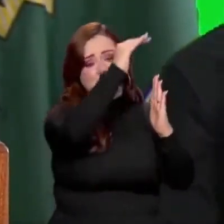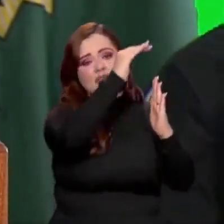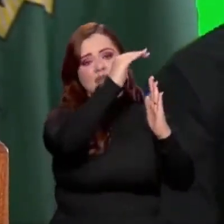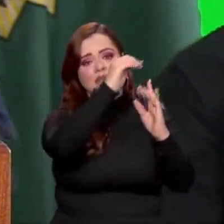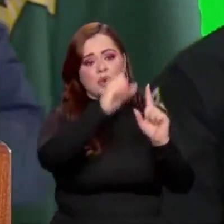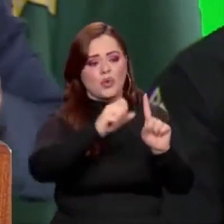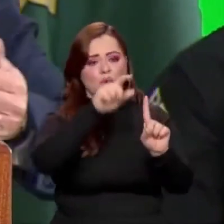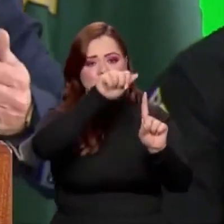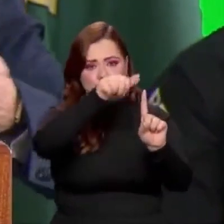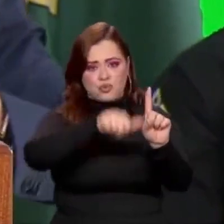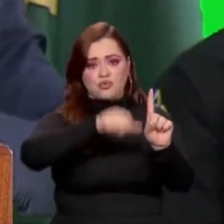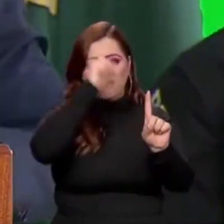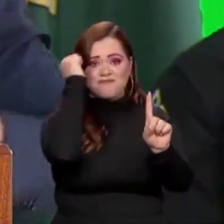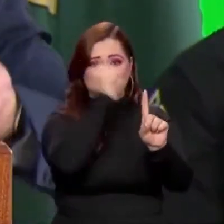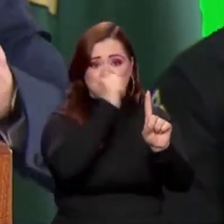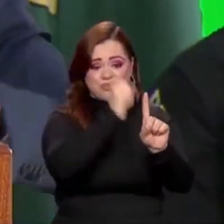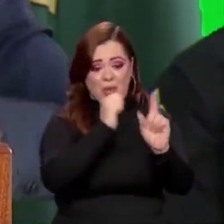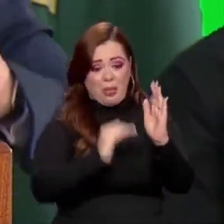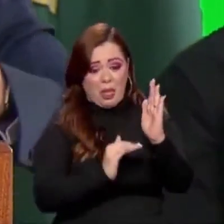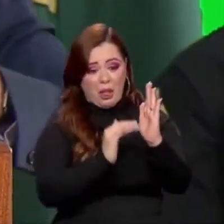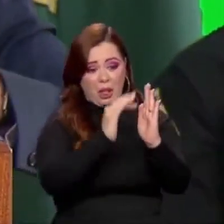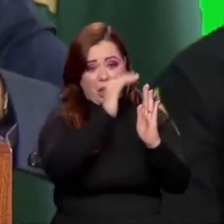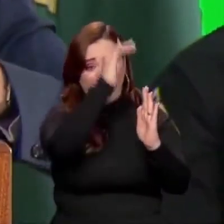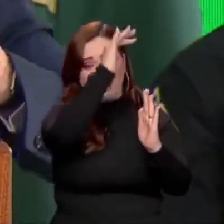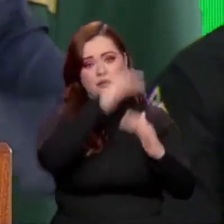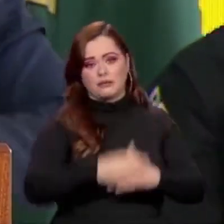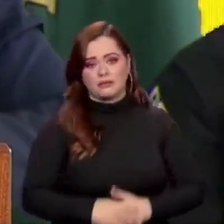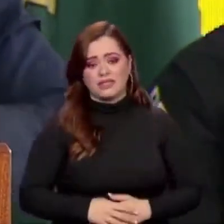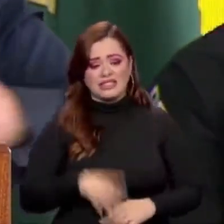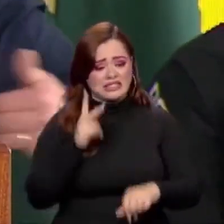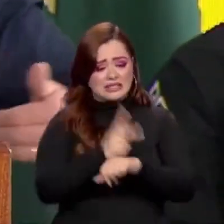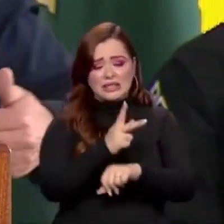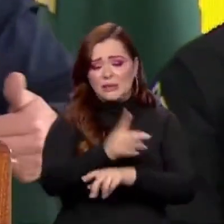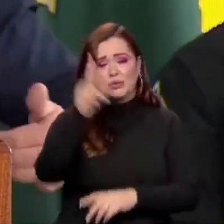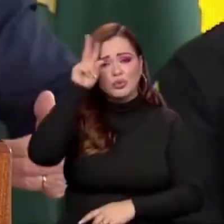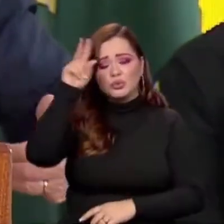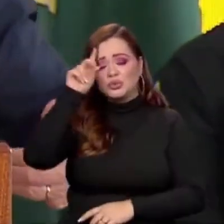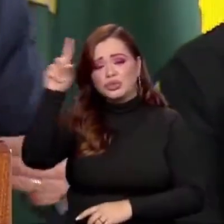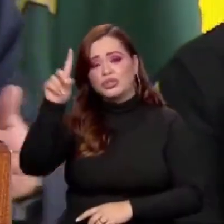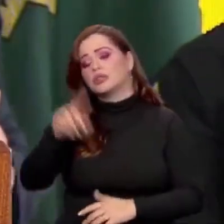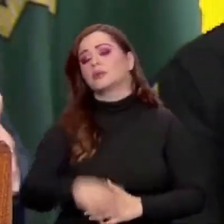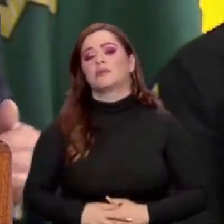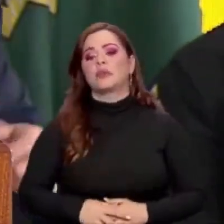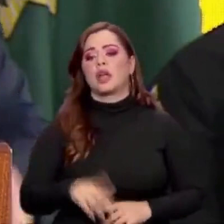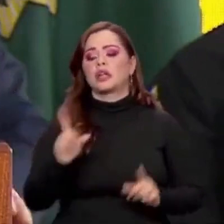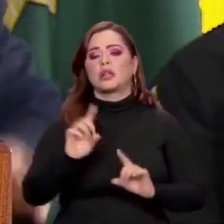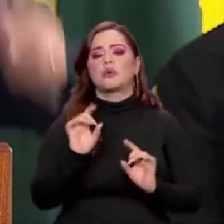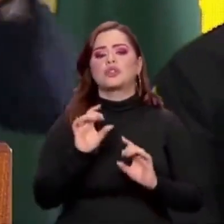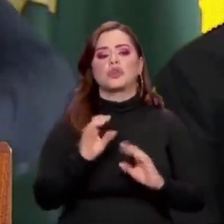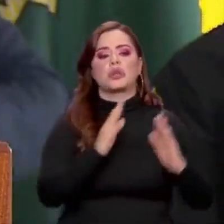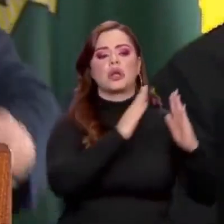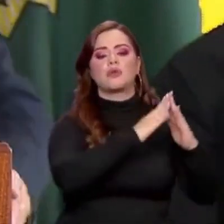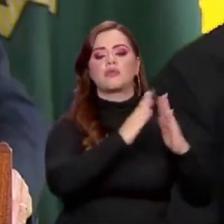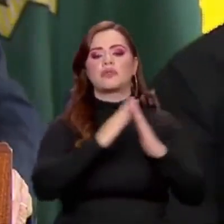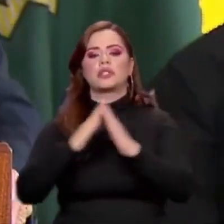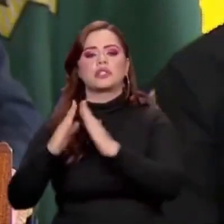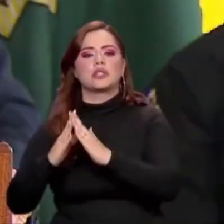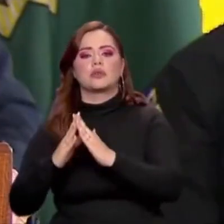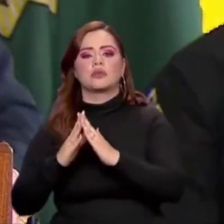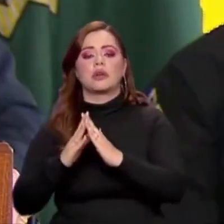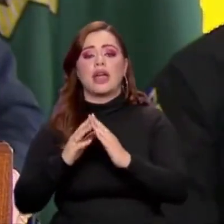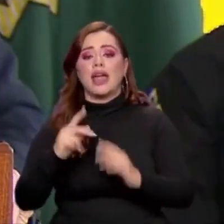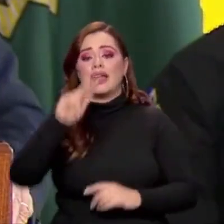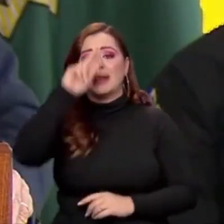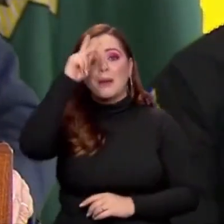E o que é mais grave é que muitas vezes a violência contra a mulher cresce, não é na casa do vizinho, é na casa